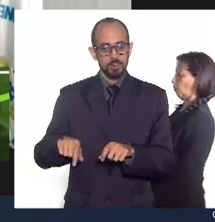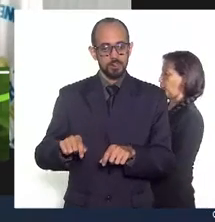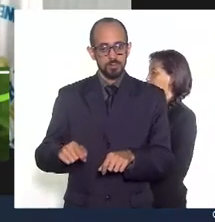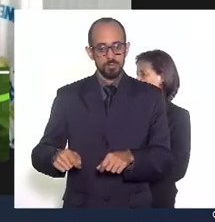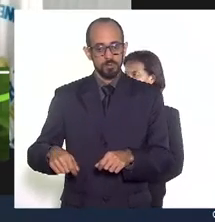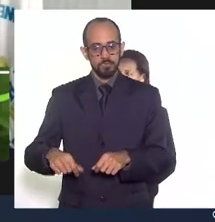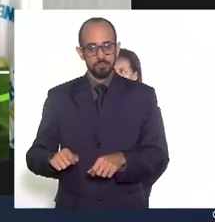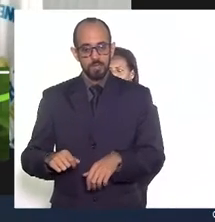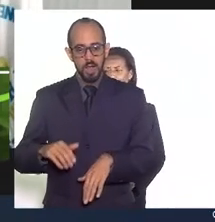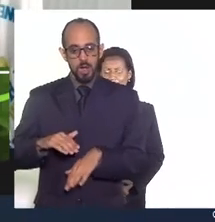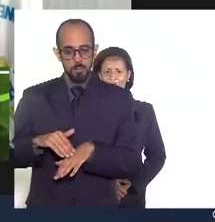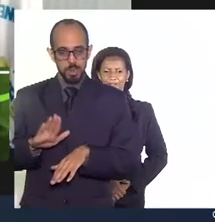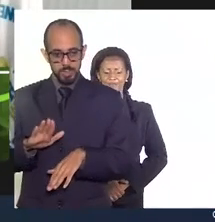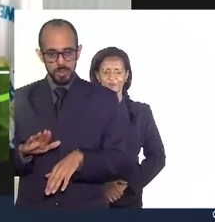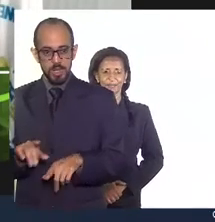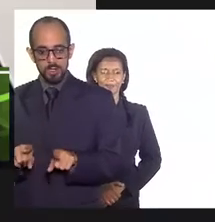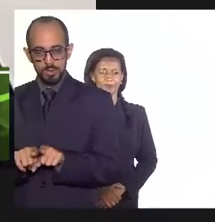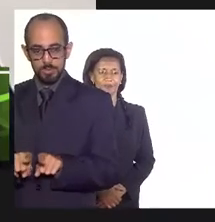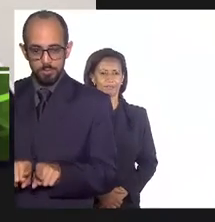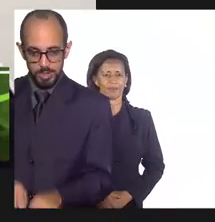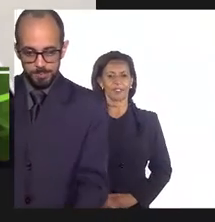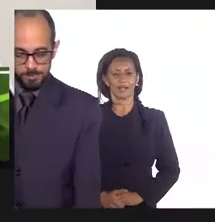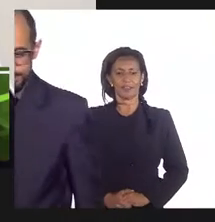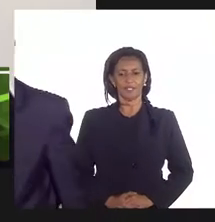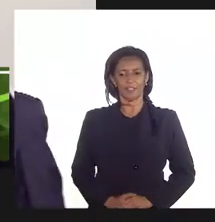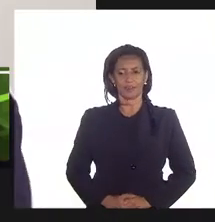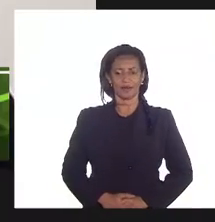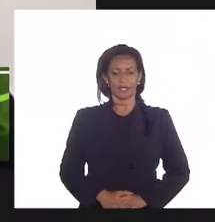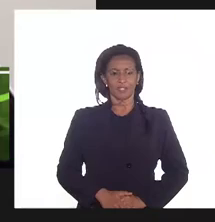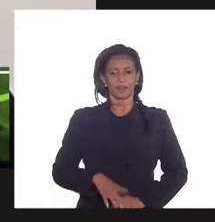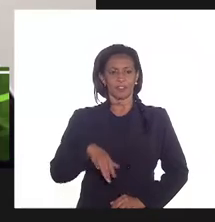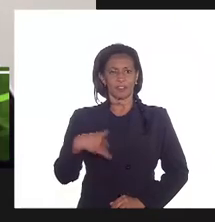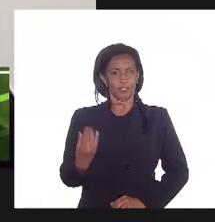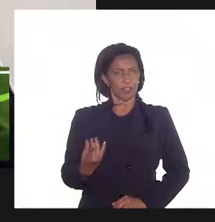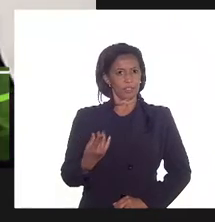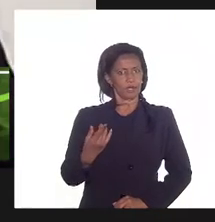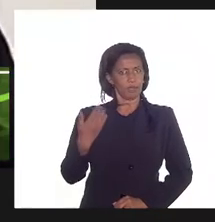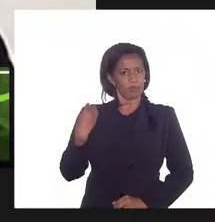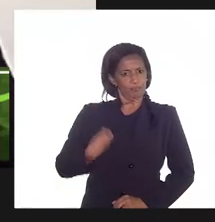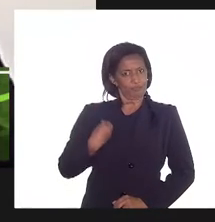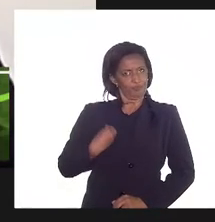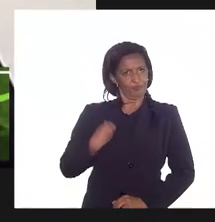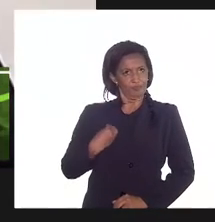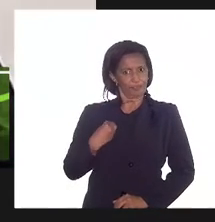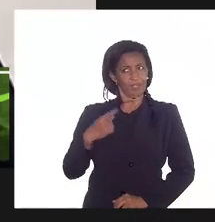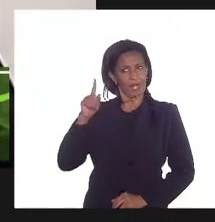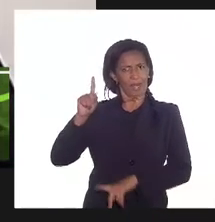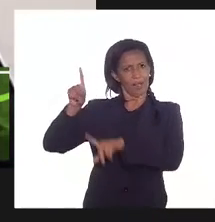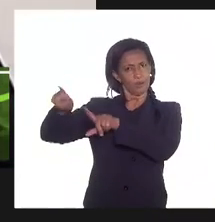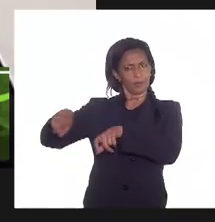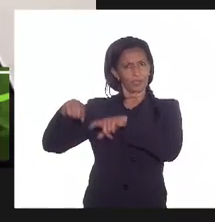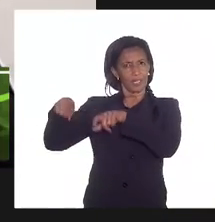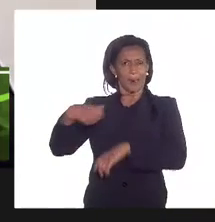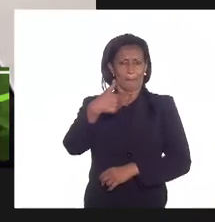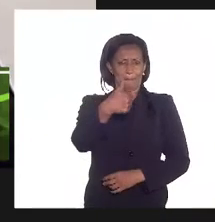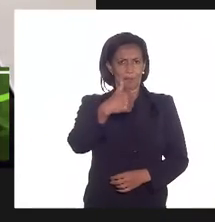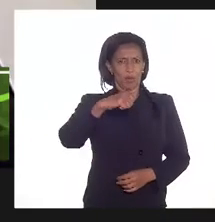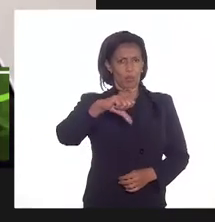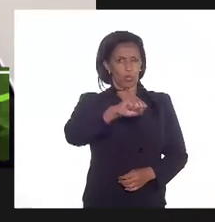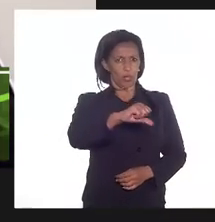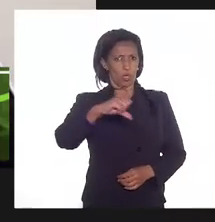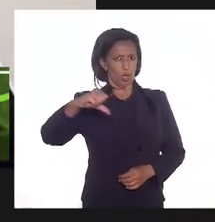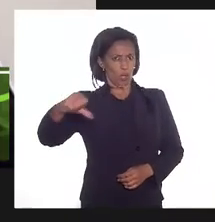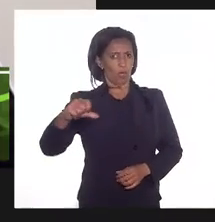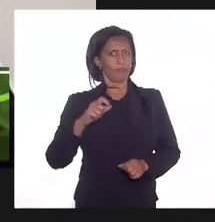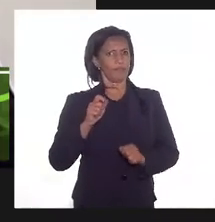estendendo o seu braço para esse interior estamos presentes no interior desde 1999 fazendo